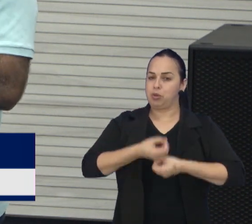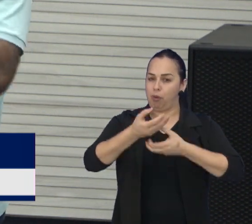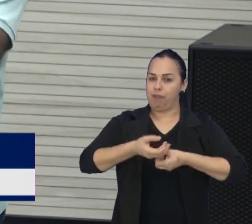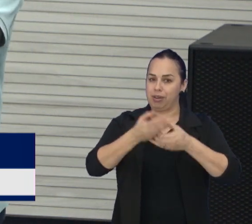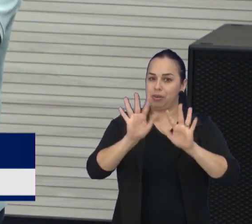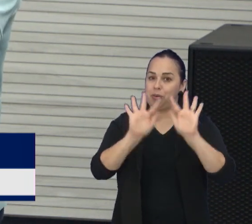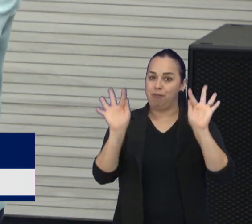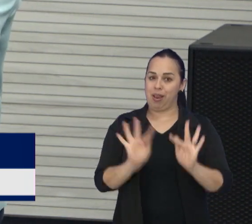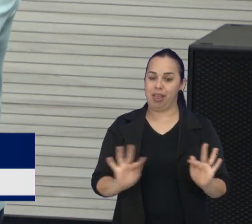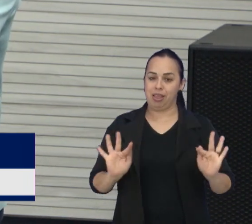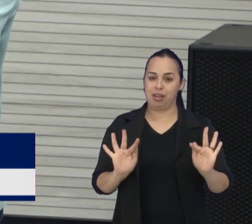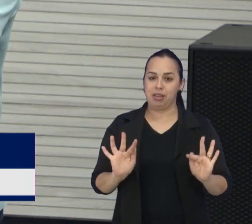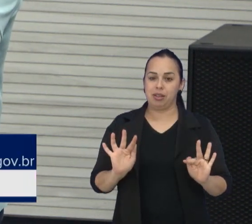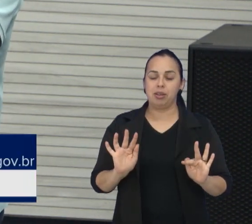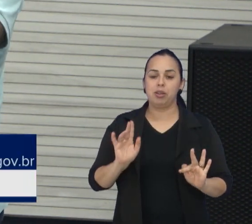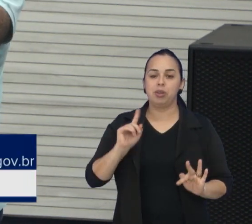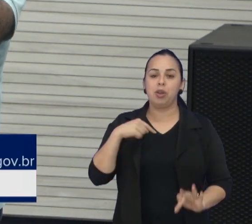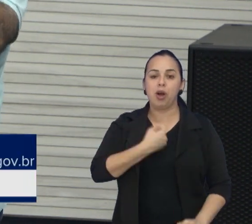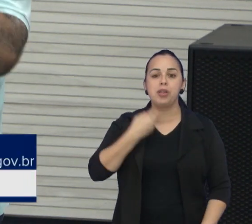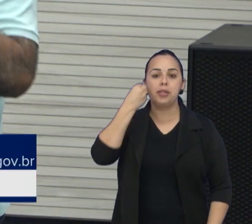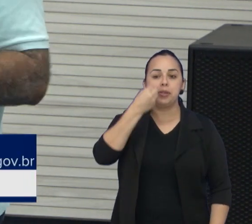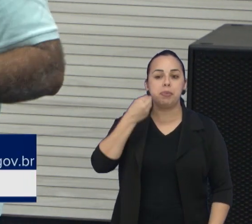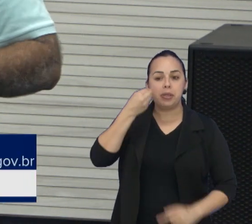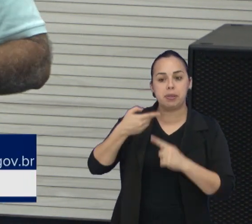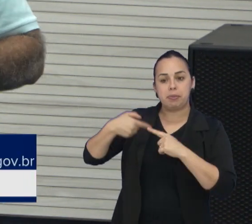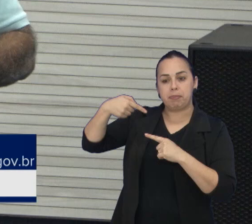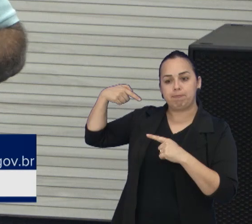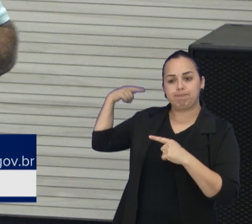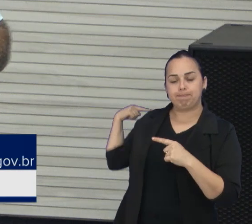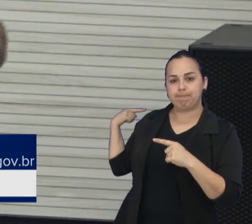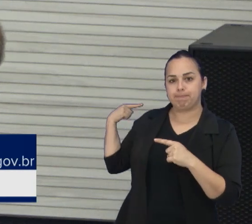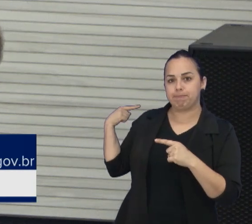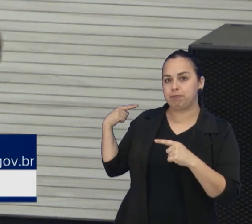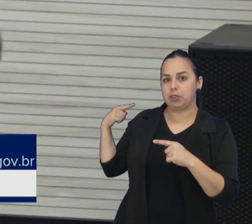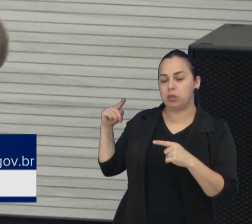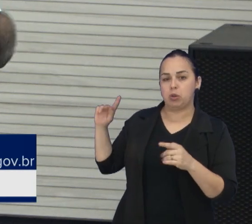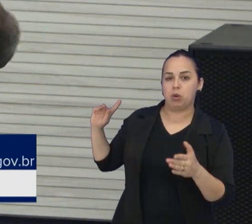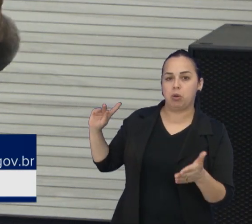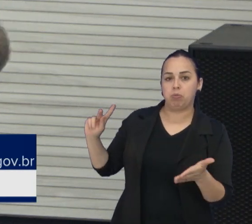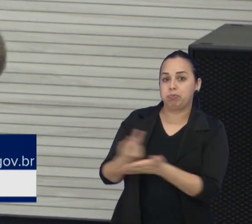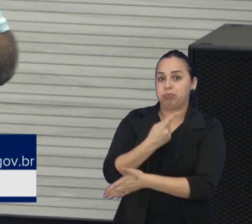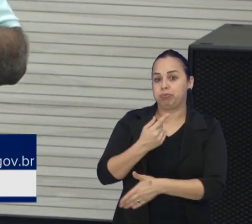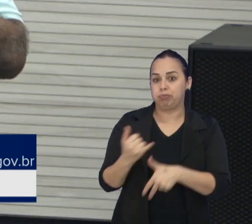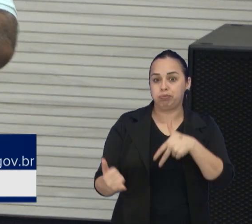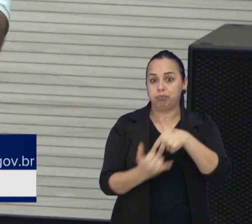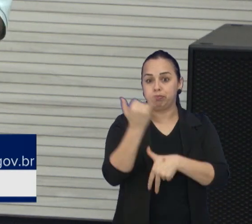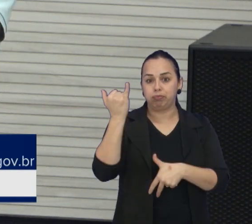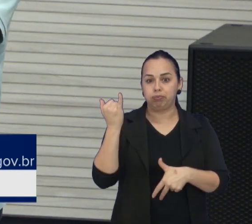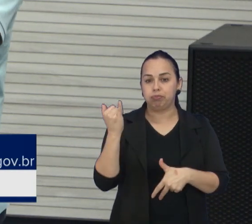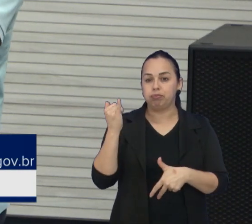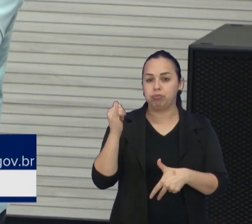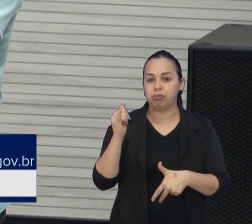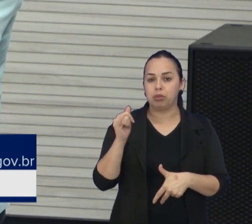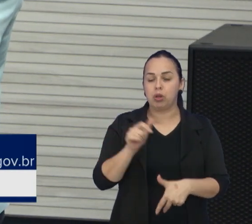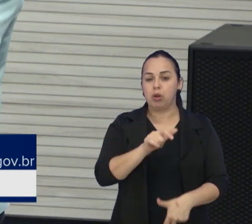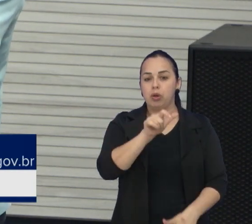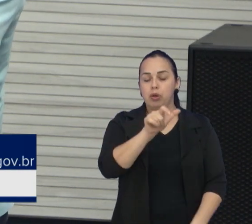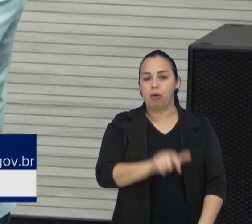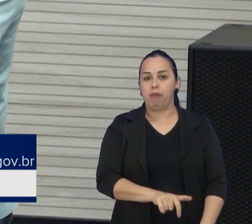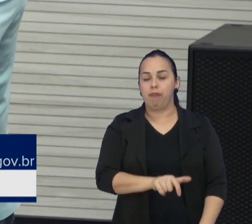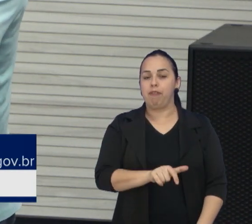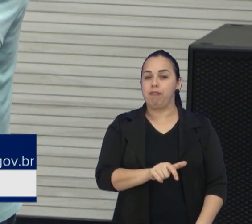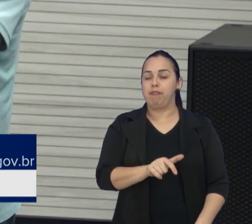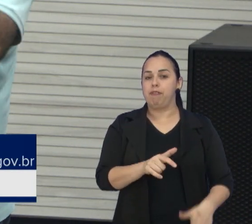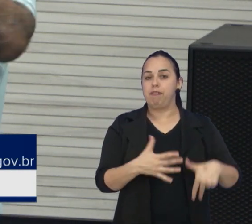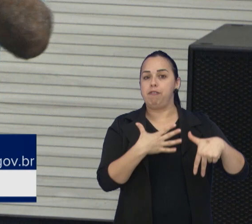alegria, porque nós vivenciamos um tempo atrás uma tragédia que aconteceu com o filho do prefeito